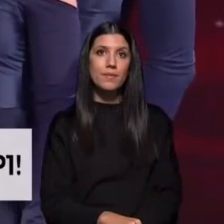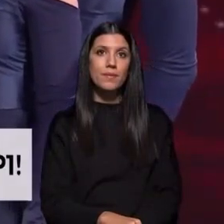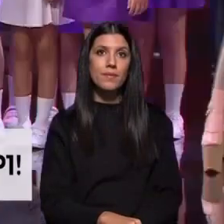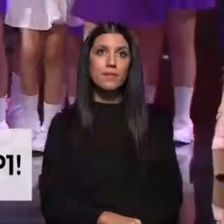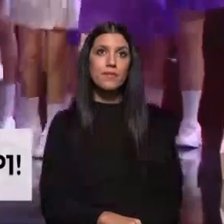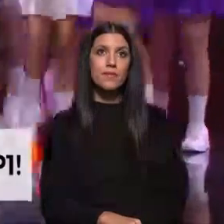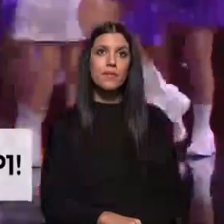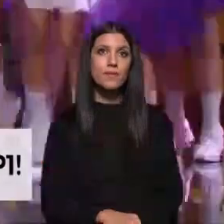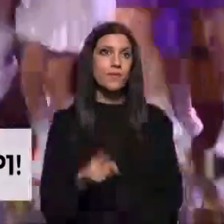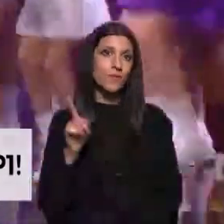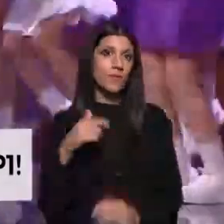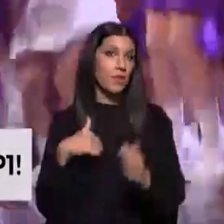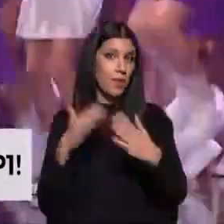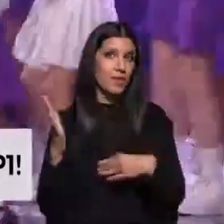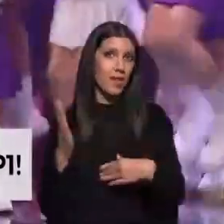Broadway